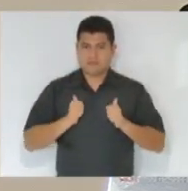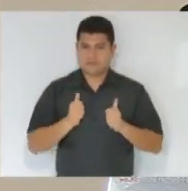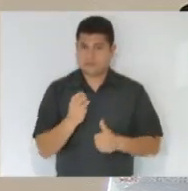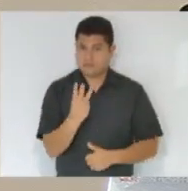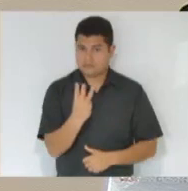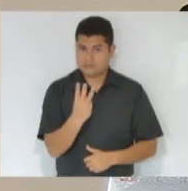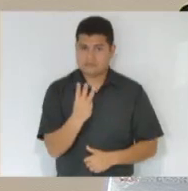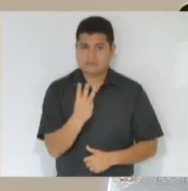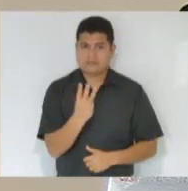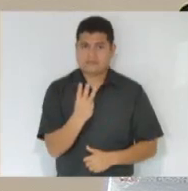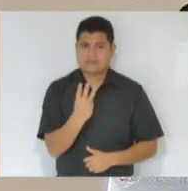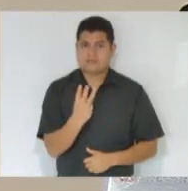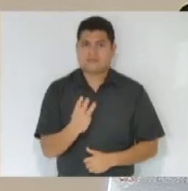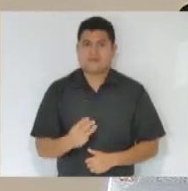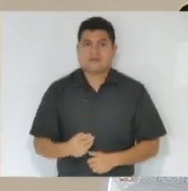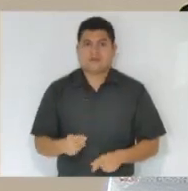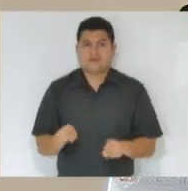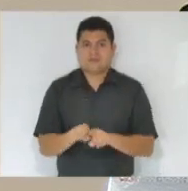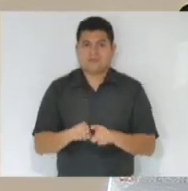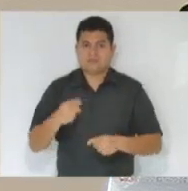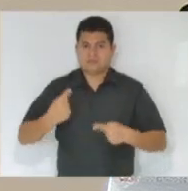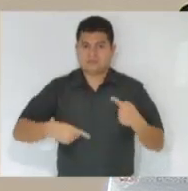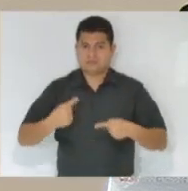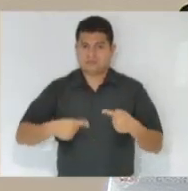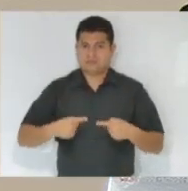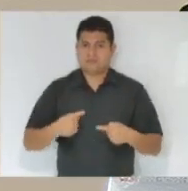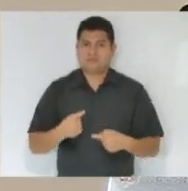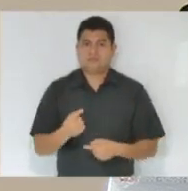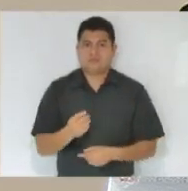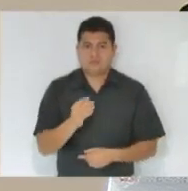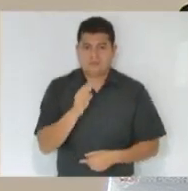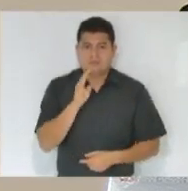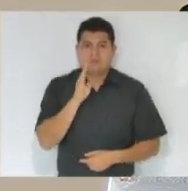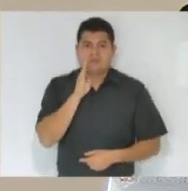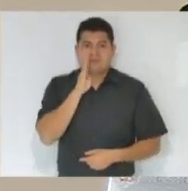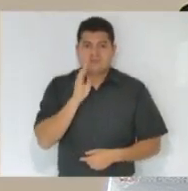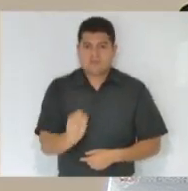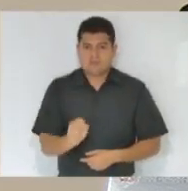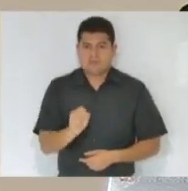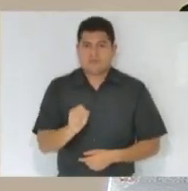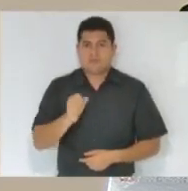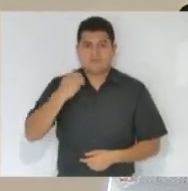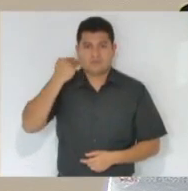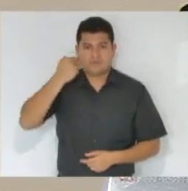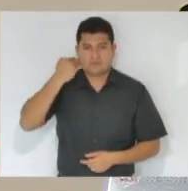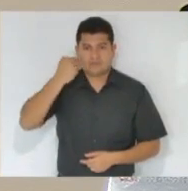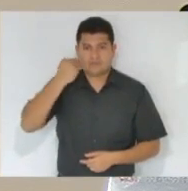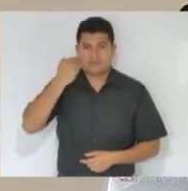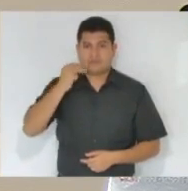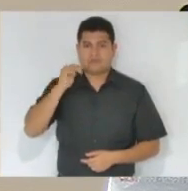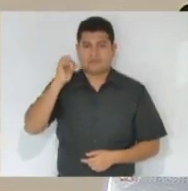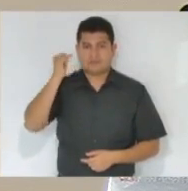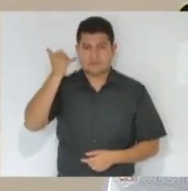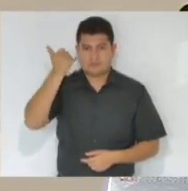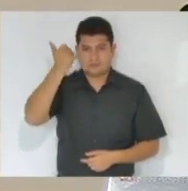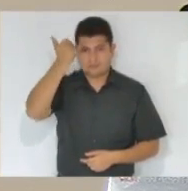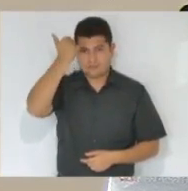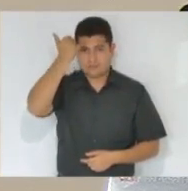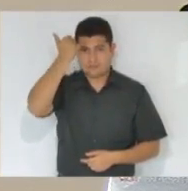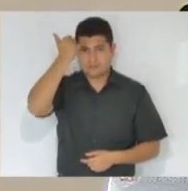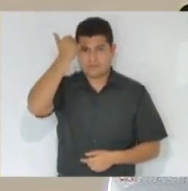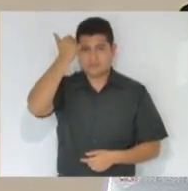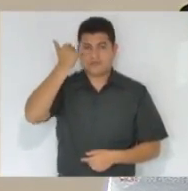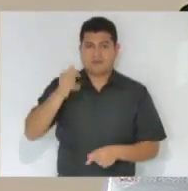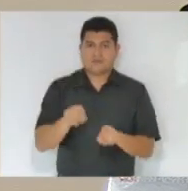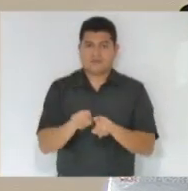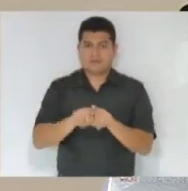abstenções. Após ser discutido pelos senhores deputados Bruno Souza, Márcio Machado, Jair Minotto e Milton